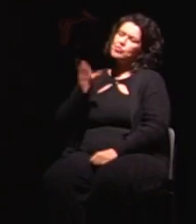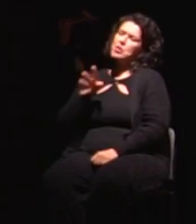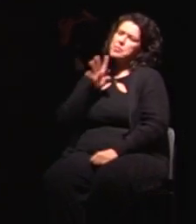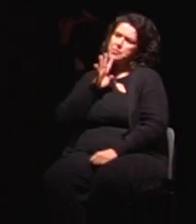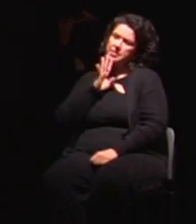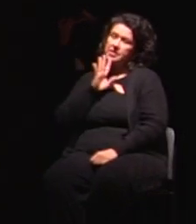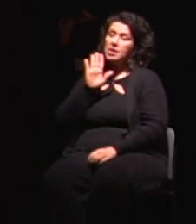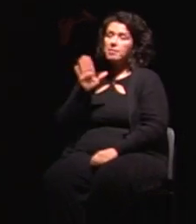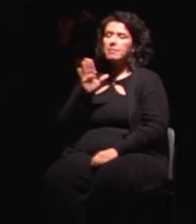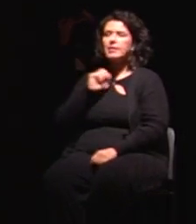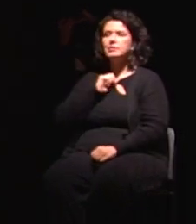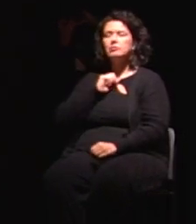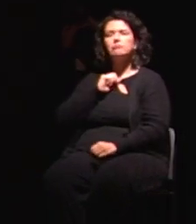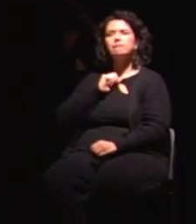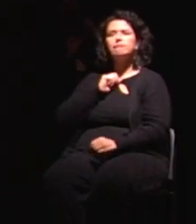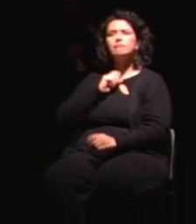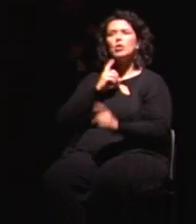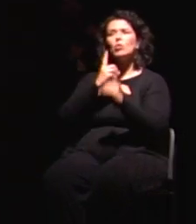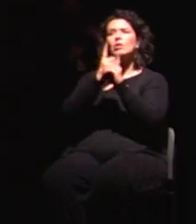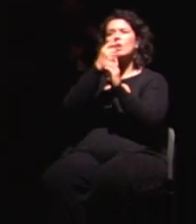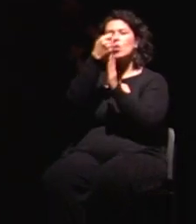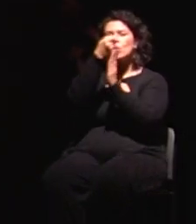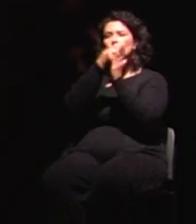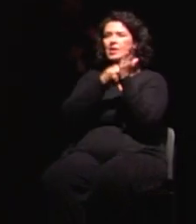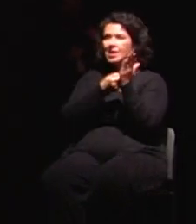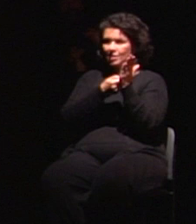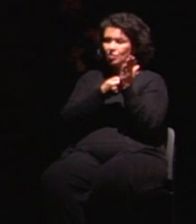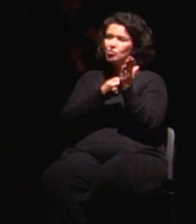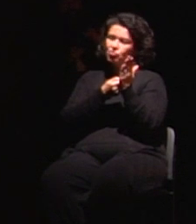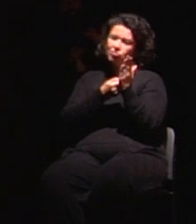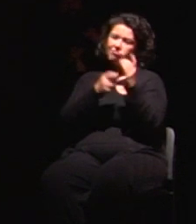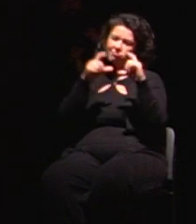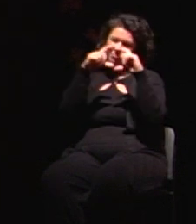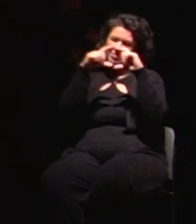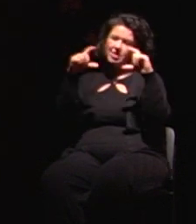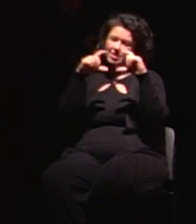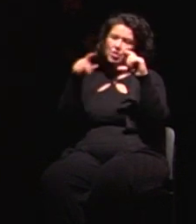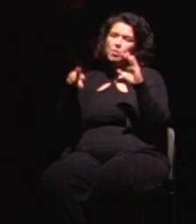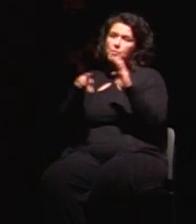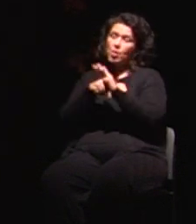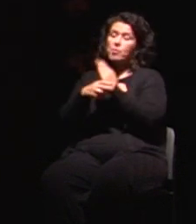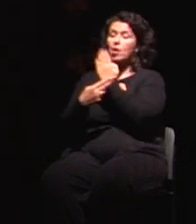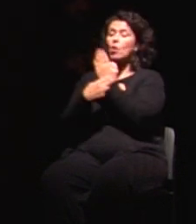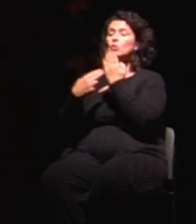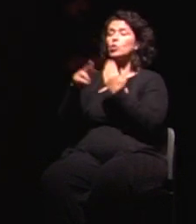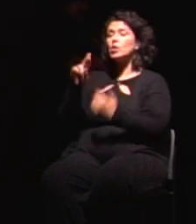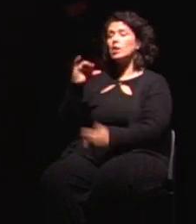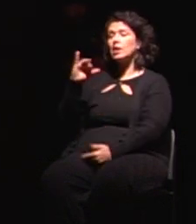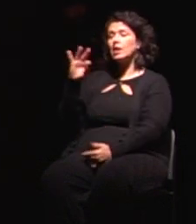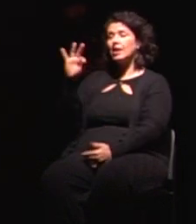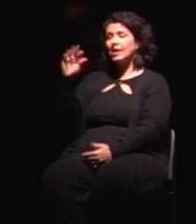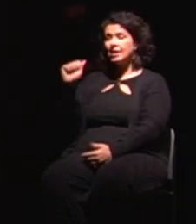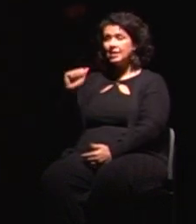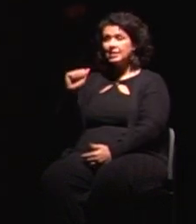deparei com um texto, com um pequeno trecho de um texto da Rita Segato, que está aqui